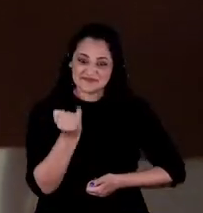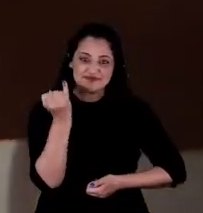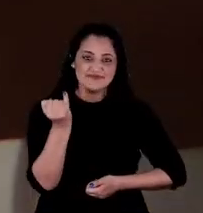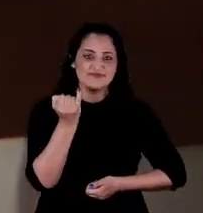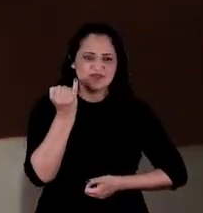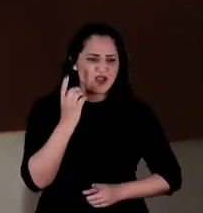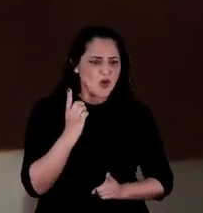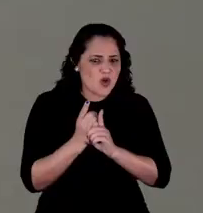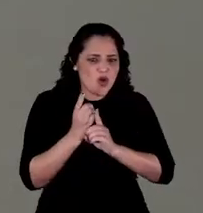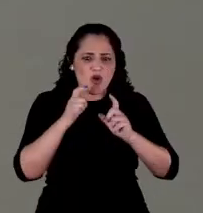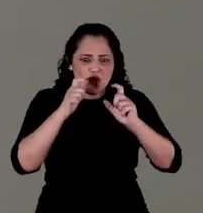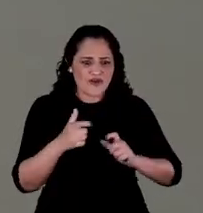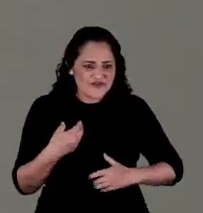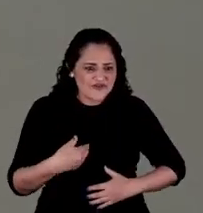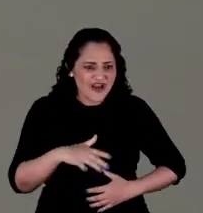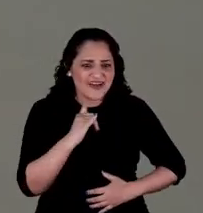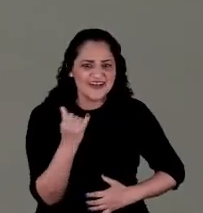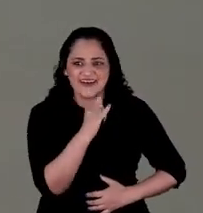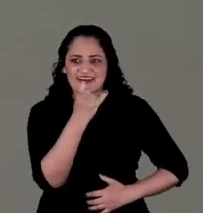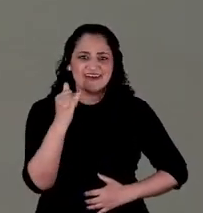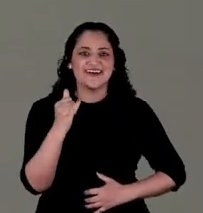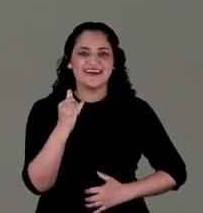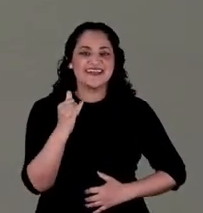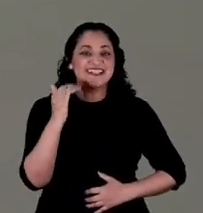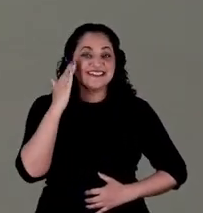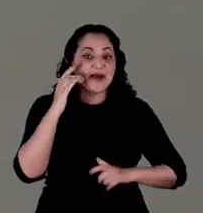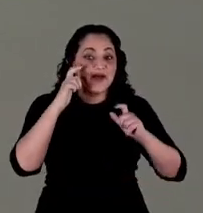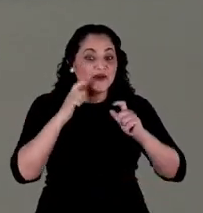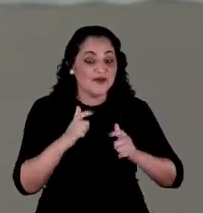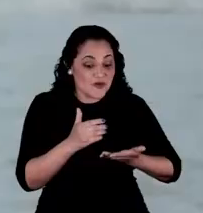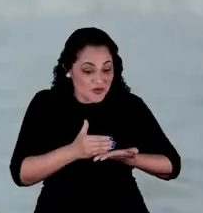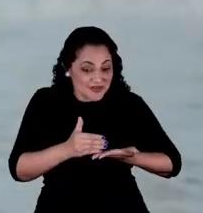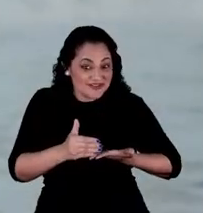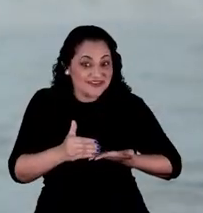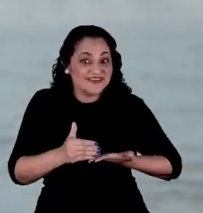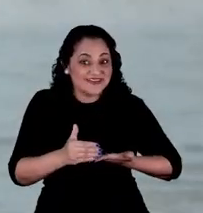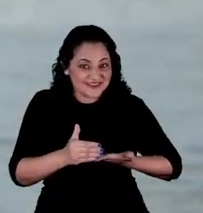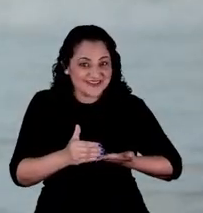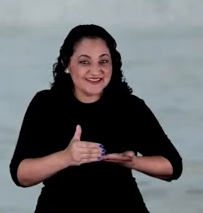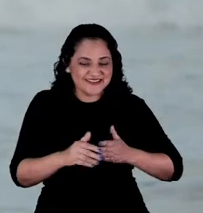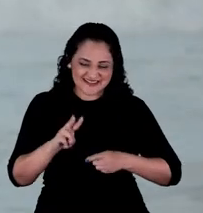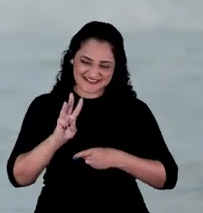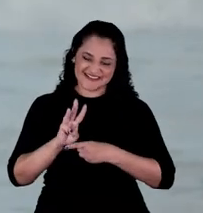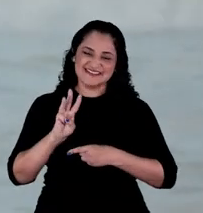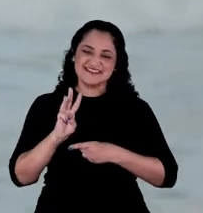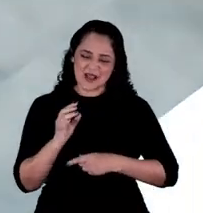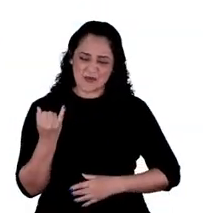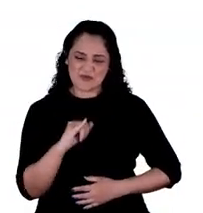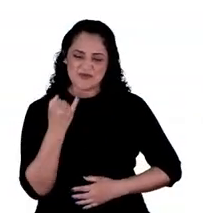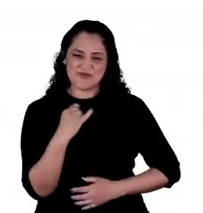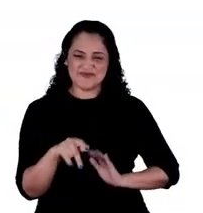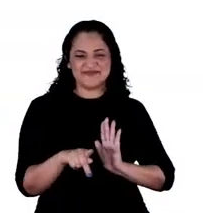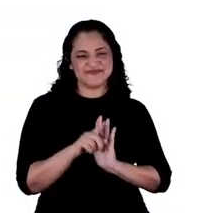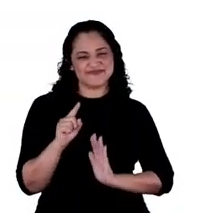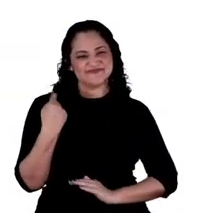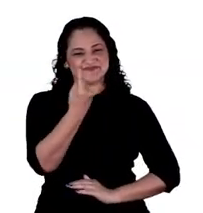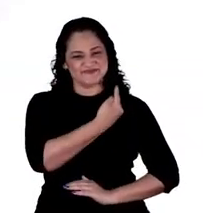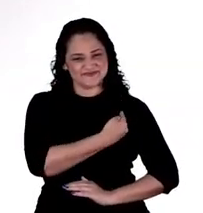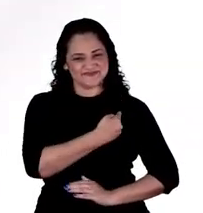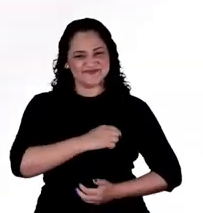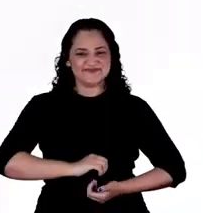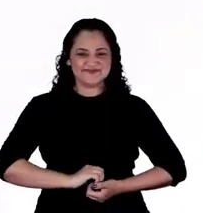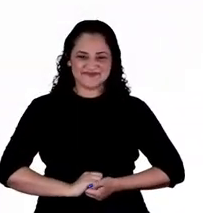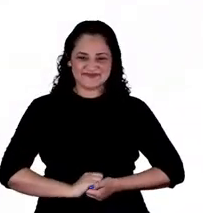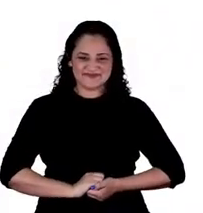e tão importante quanto descobrir para onde ela vai essa ver de onde ela vem Shell energia